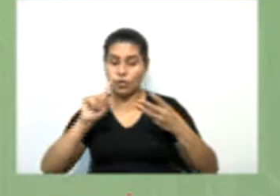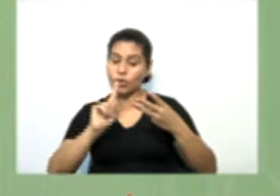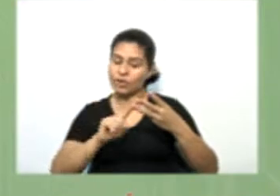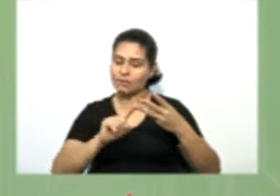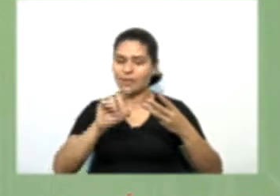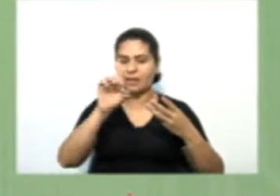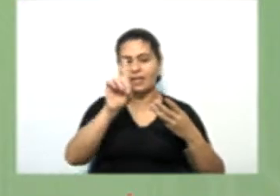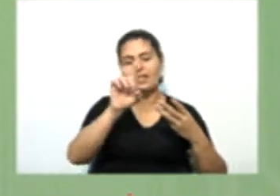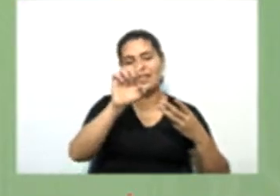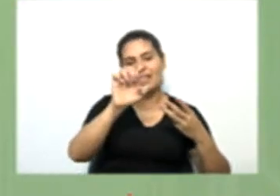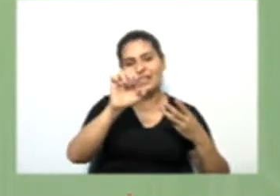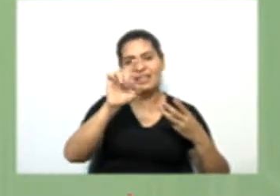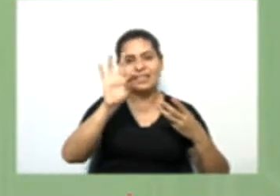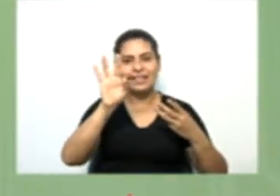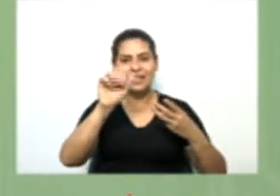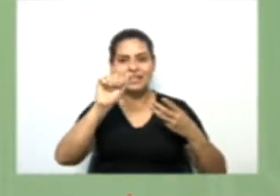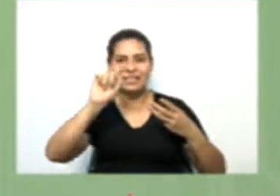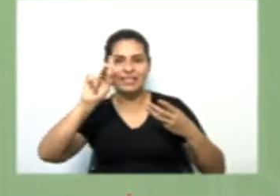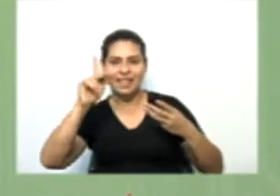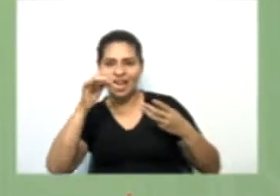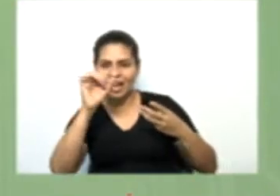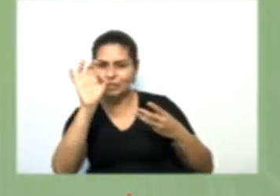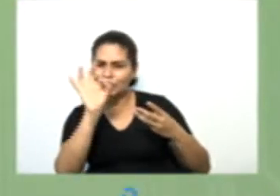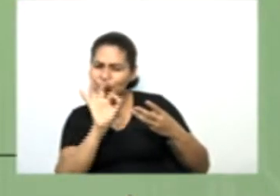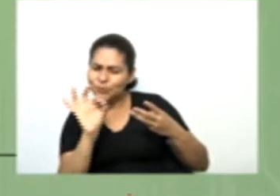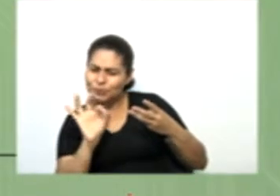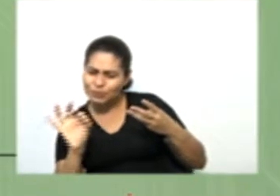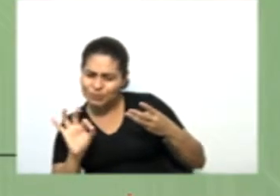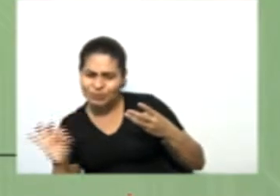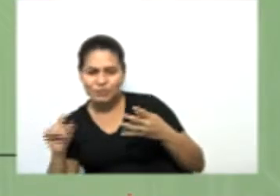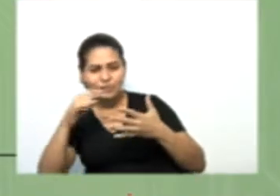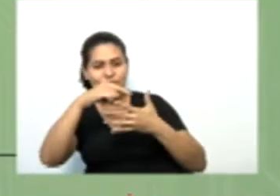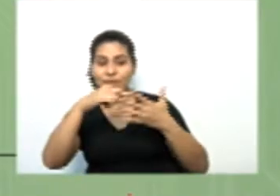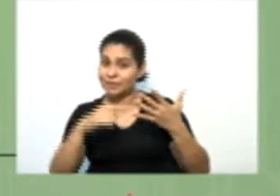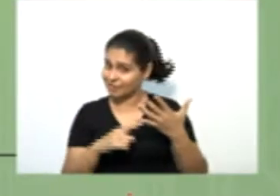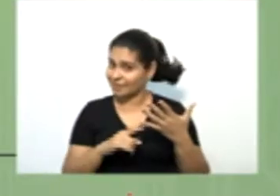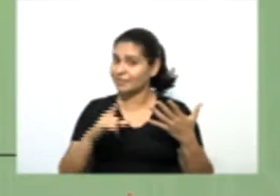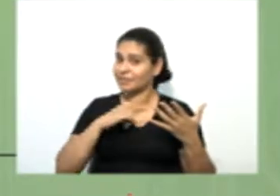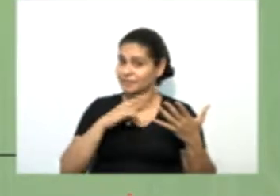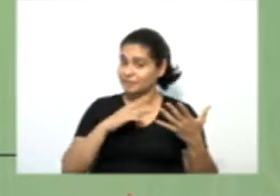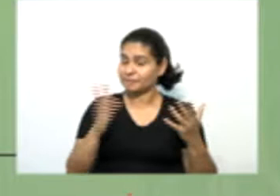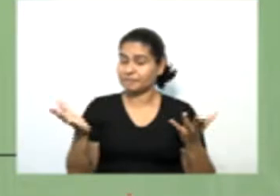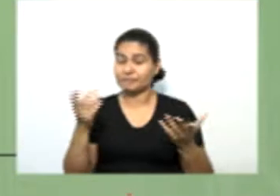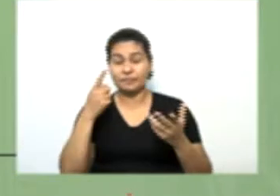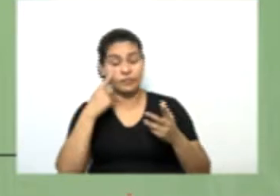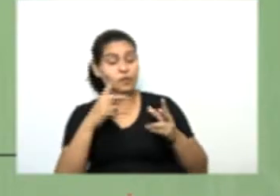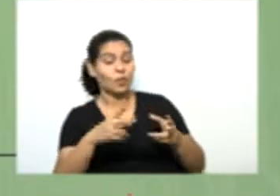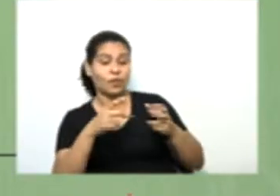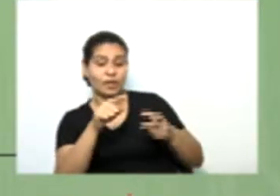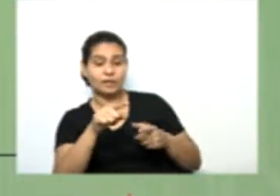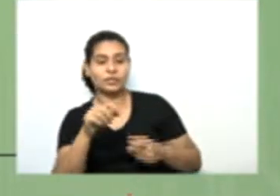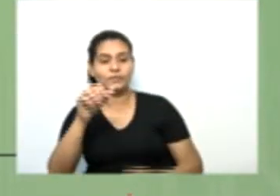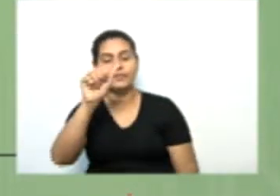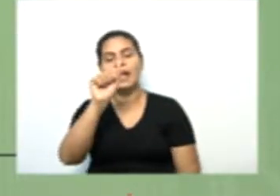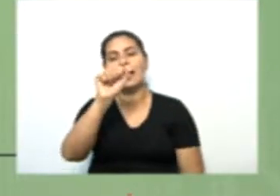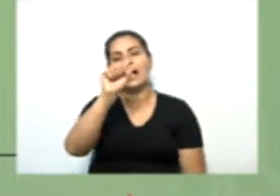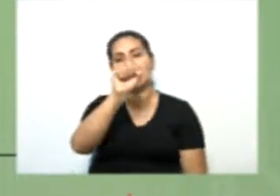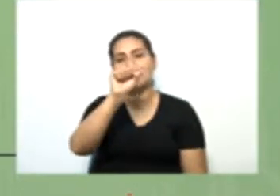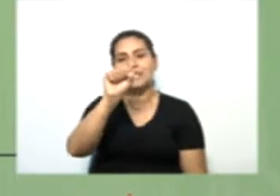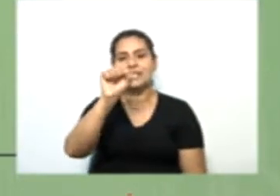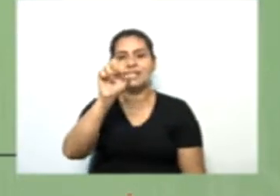nos mínimos detalhes, não é verdade? É esse tipo de negociador. Olha aí o negociador